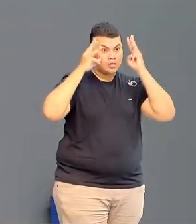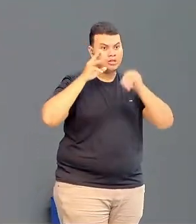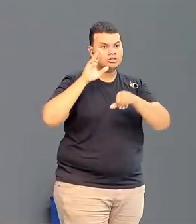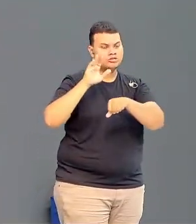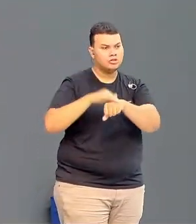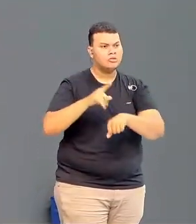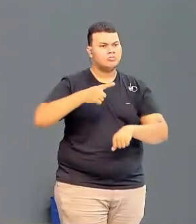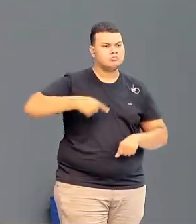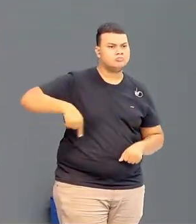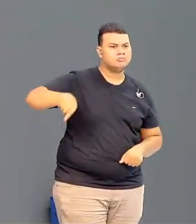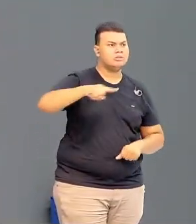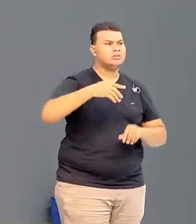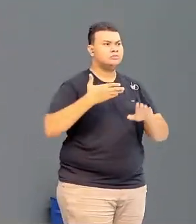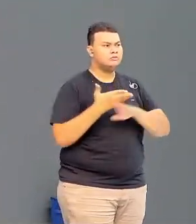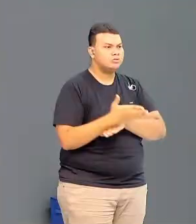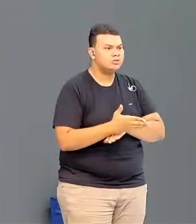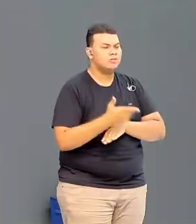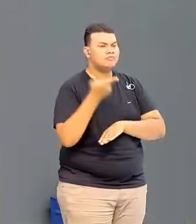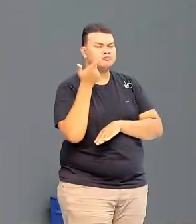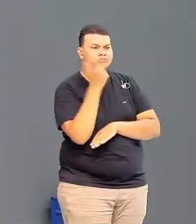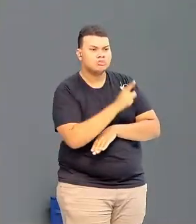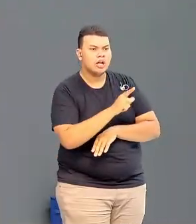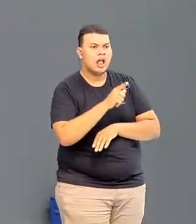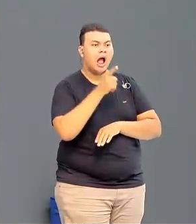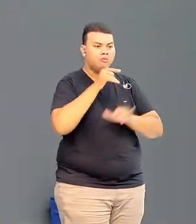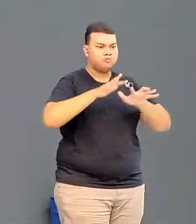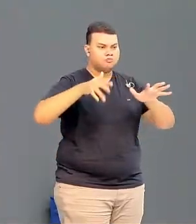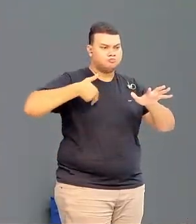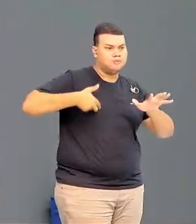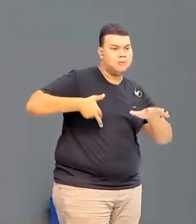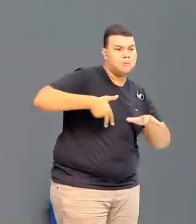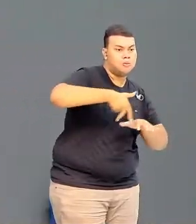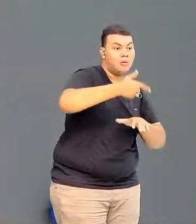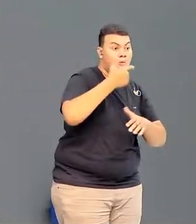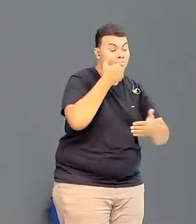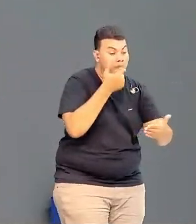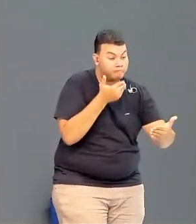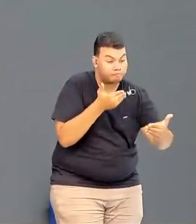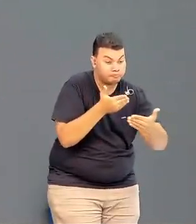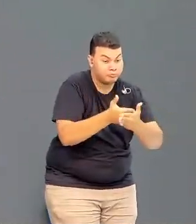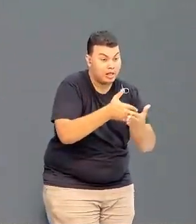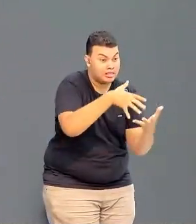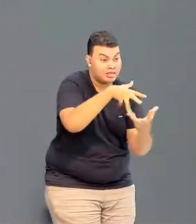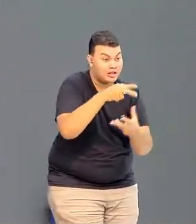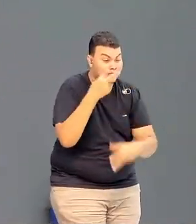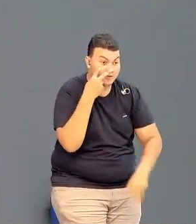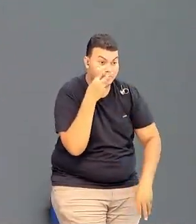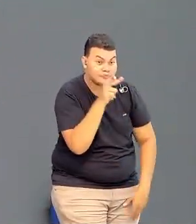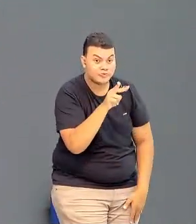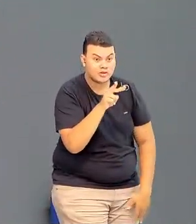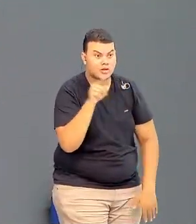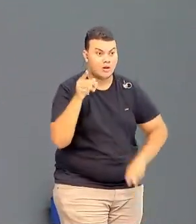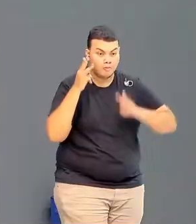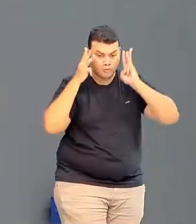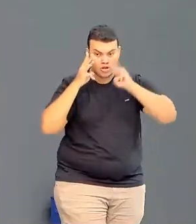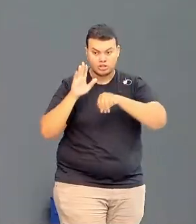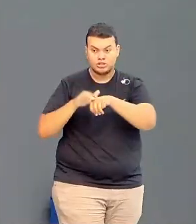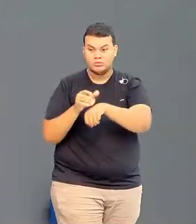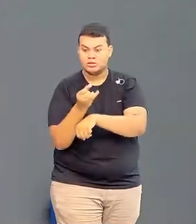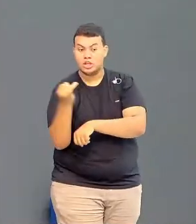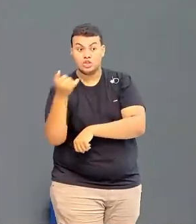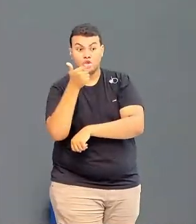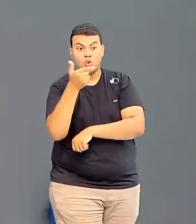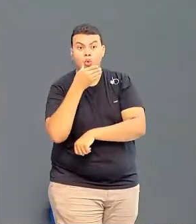povo atravessa o Mar Vermelho, chega do outro lado, fronteira da terra prometida. Aí Moisés pega 12 homens, representando